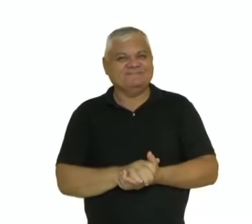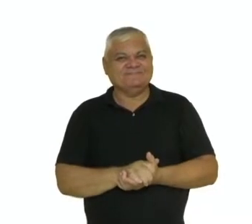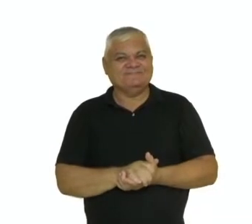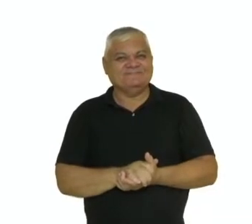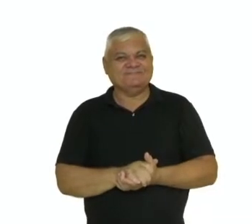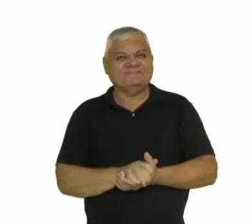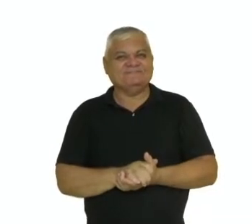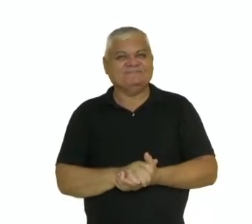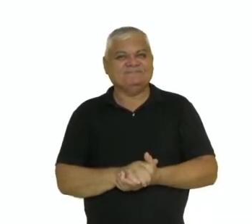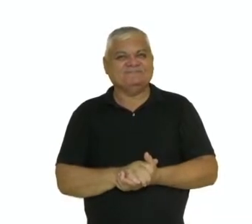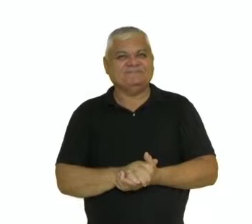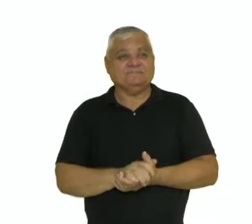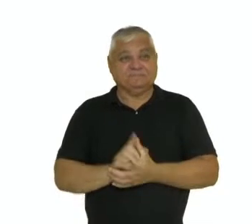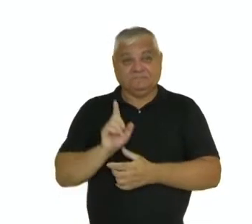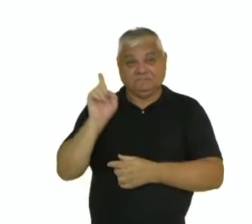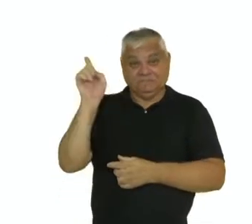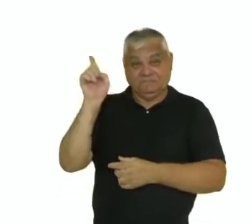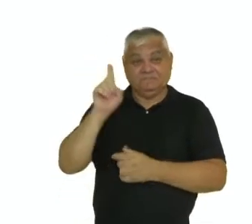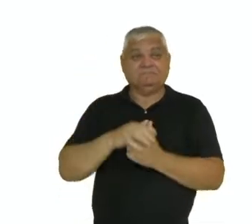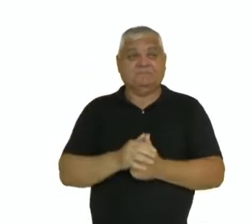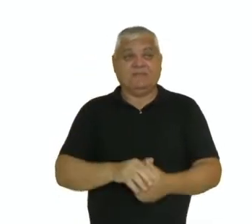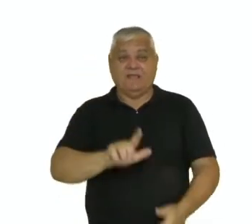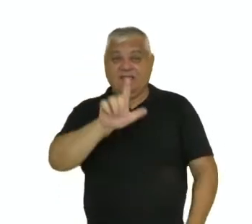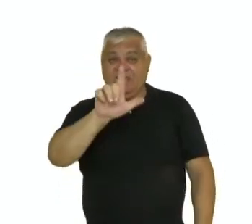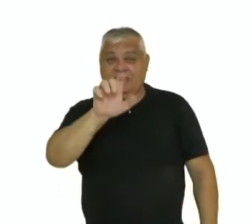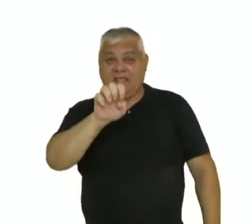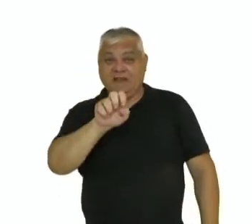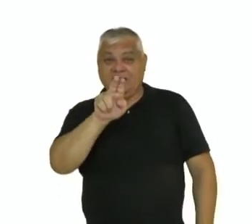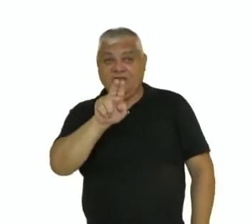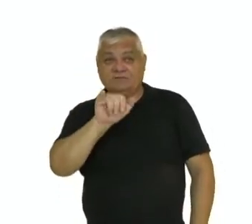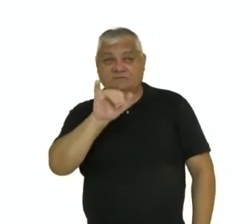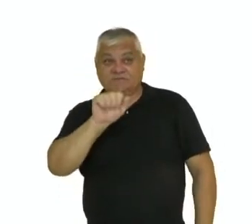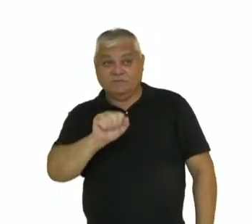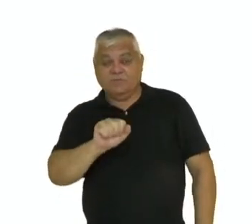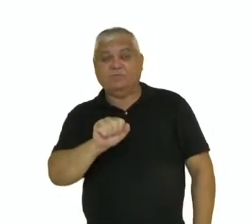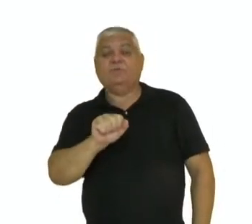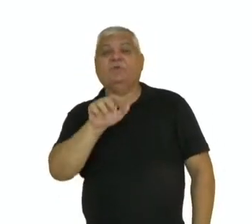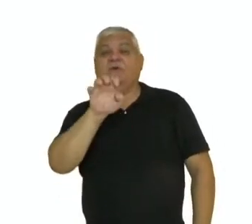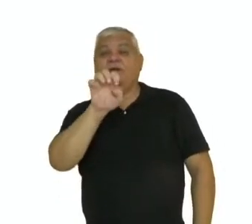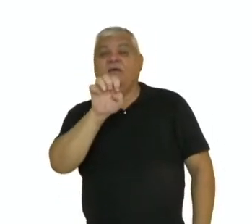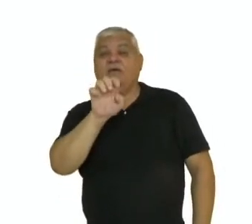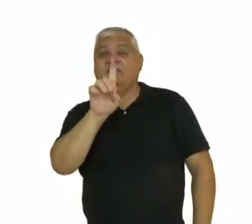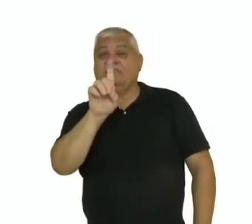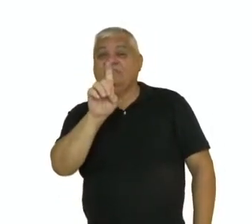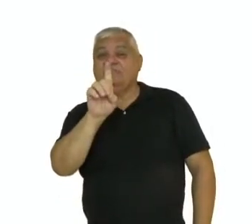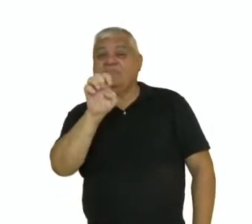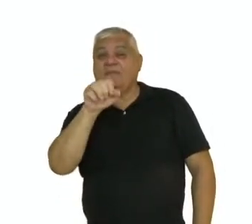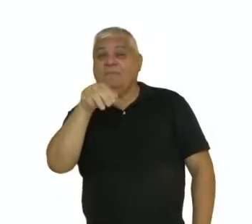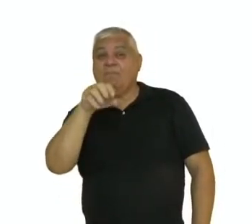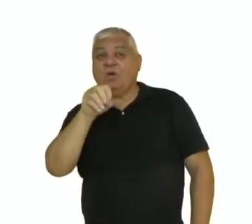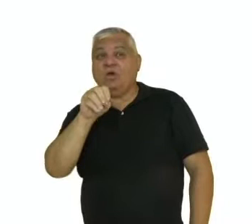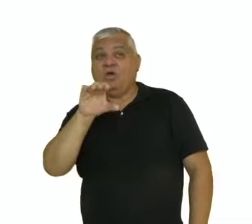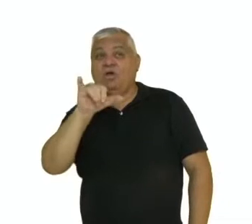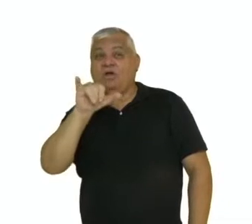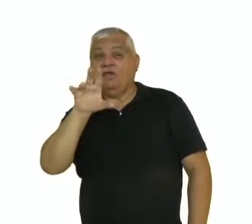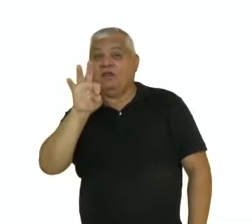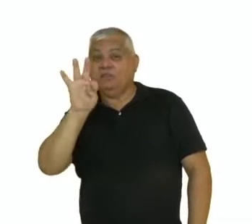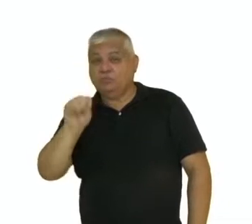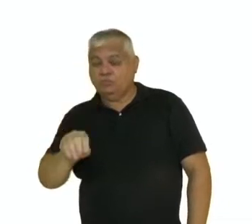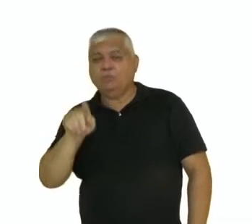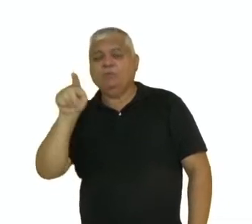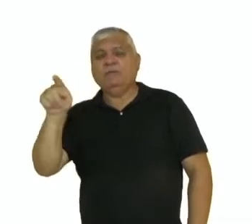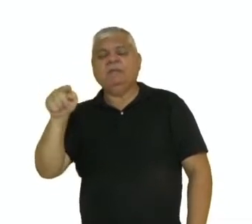Aí a gente tem aqui, o Leucipo e o Demócrito, por volta do ano 400 a.C., eles elaboraram uma